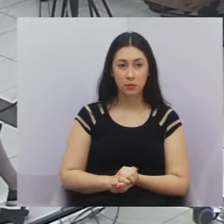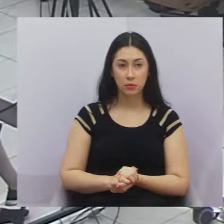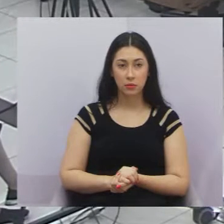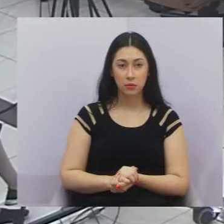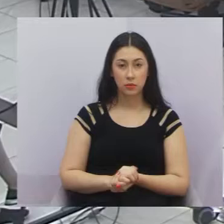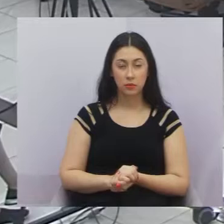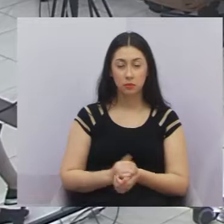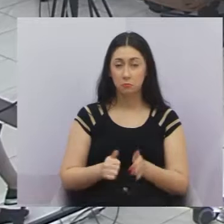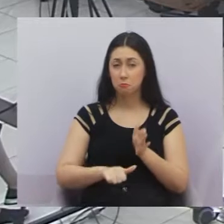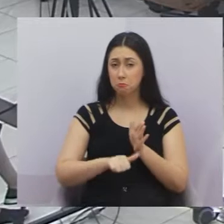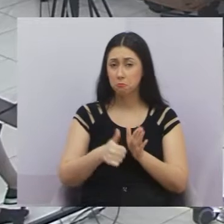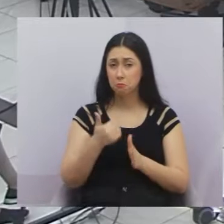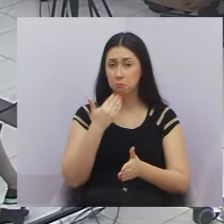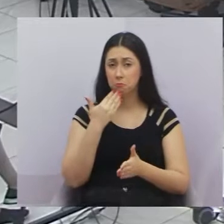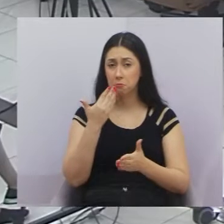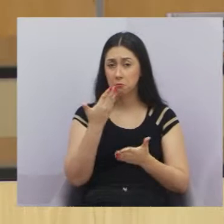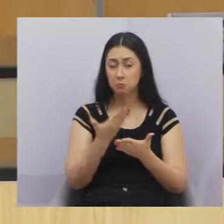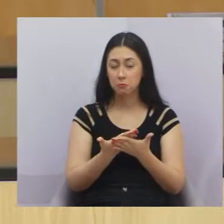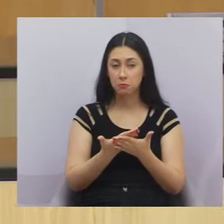Primeiro requerimento